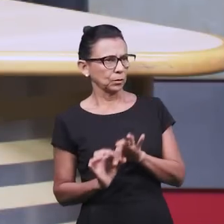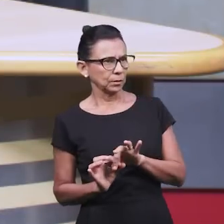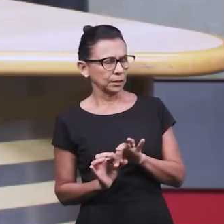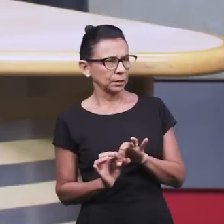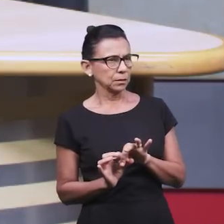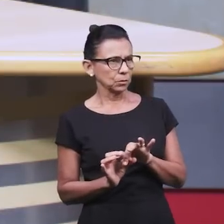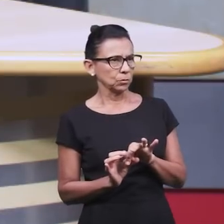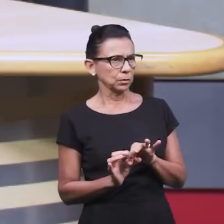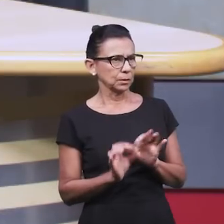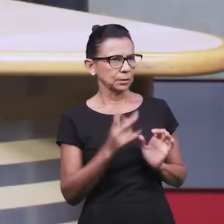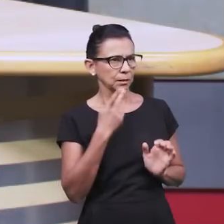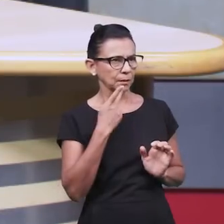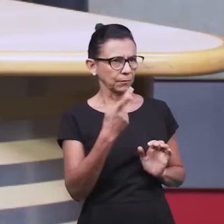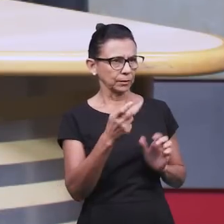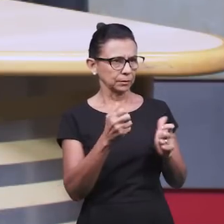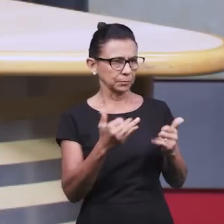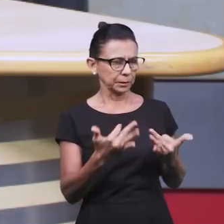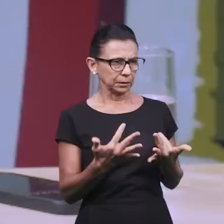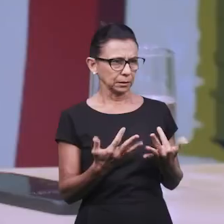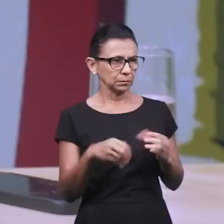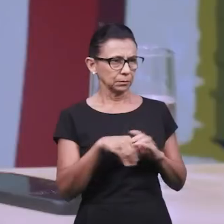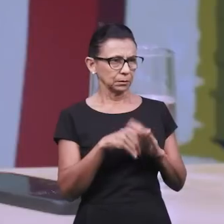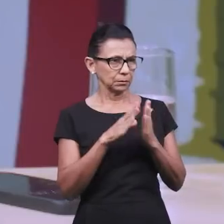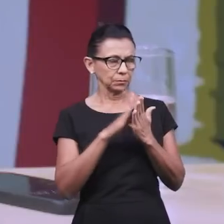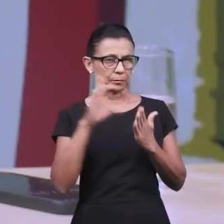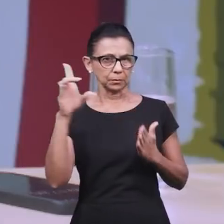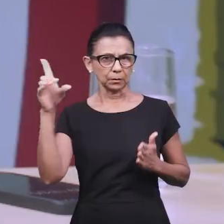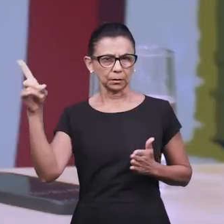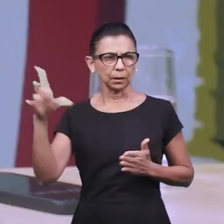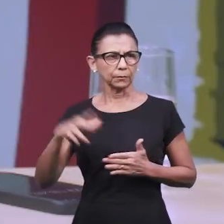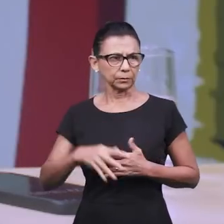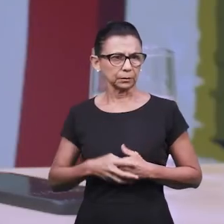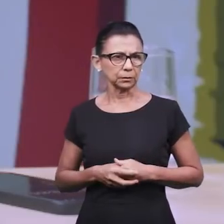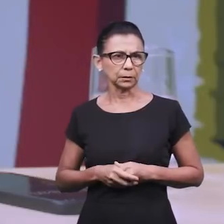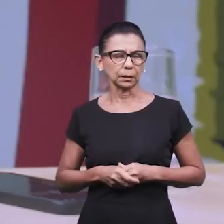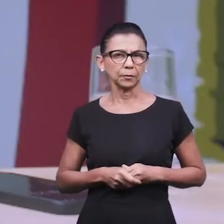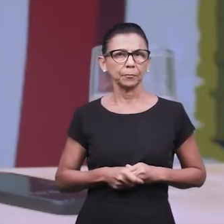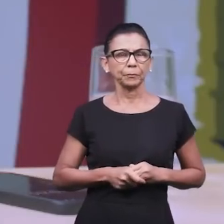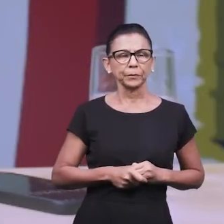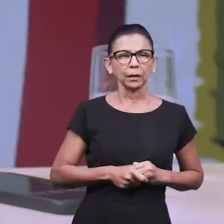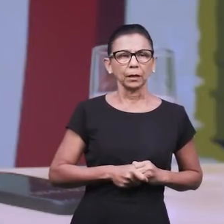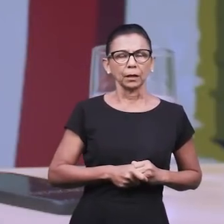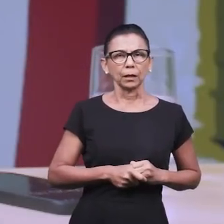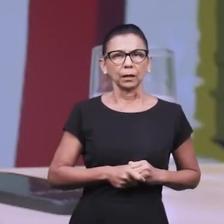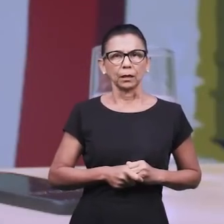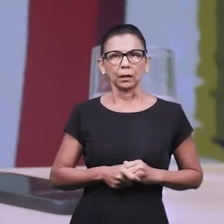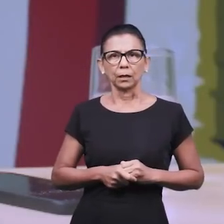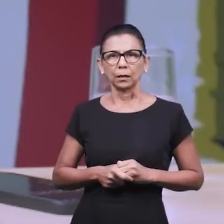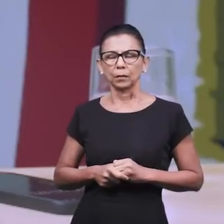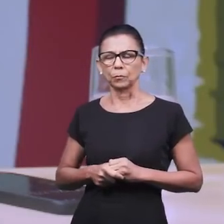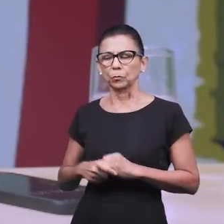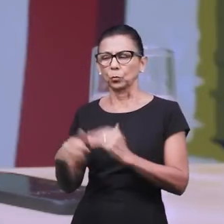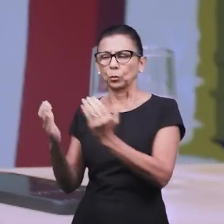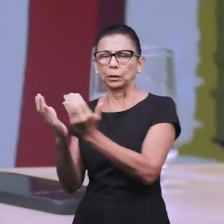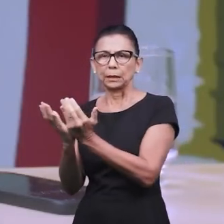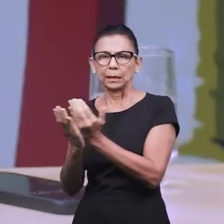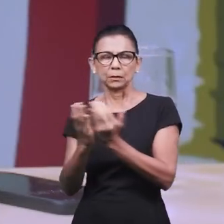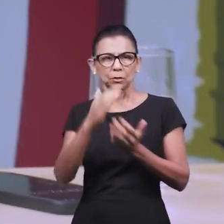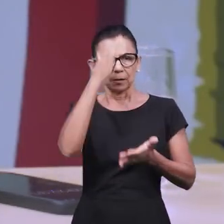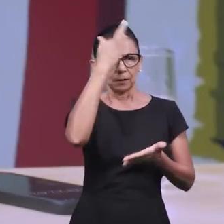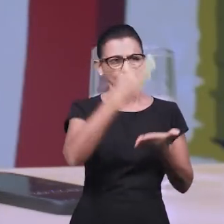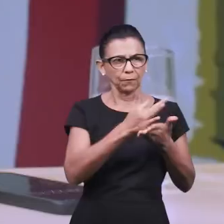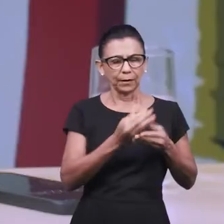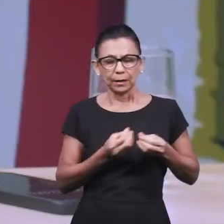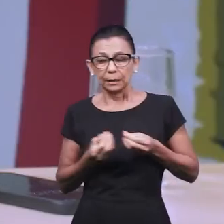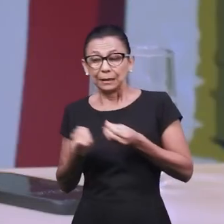palavra, há um aspecto também aqui, é que a fé foi dada aos santos. Ela não foi gerada a partir